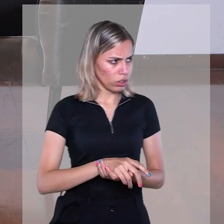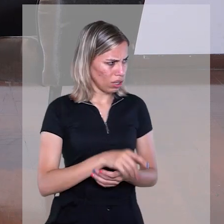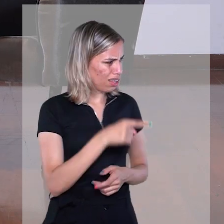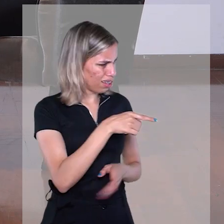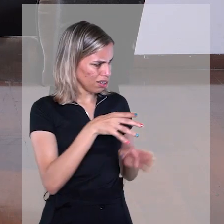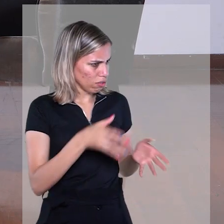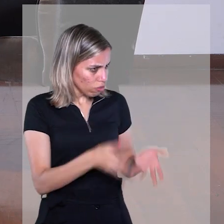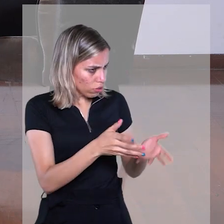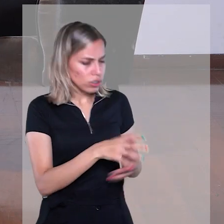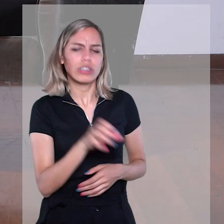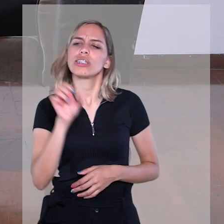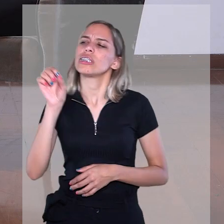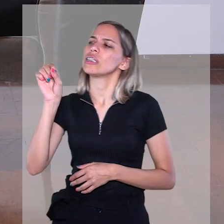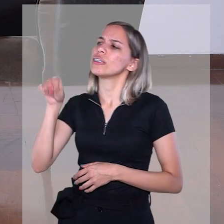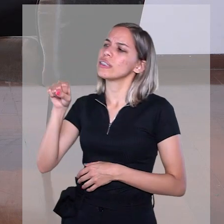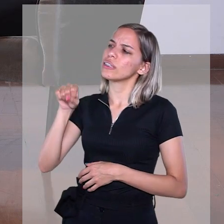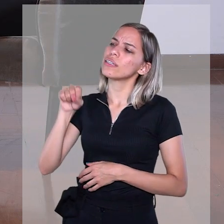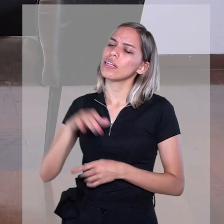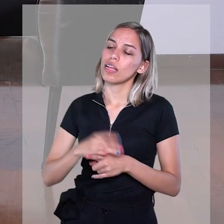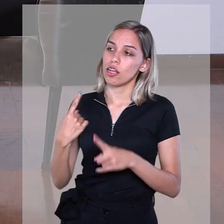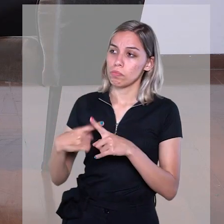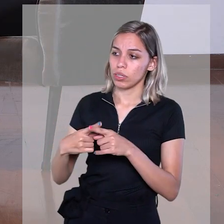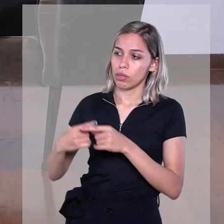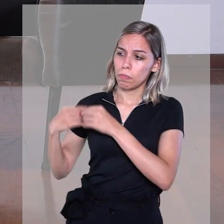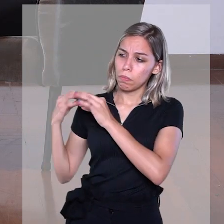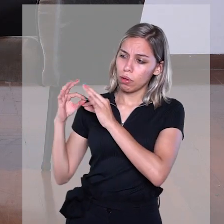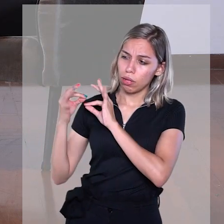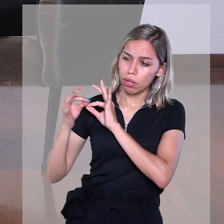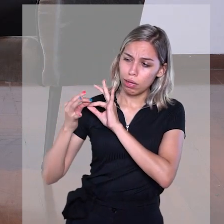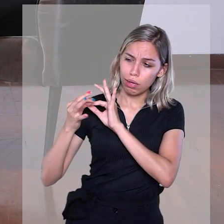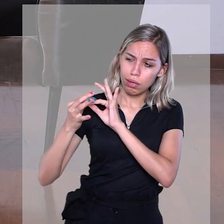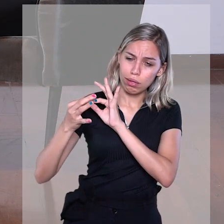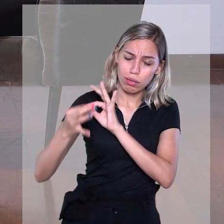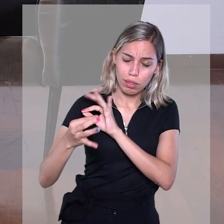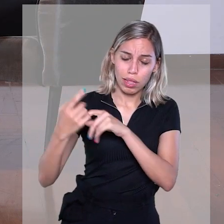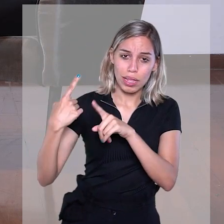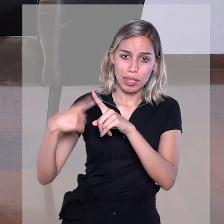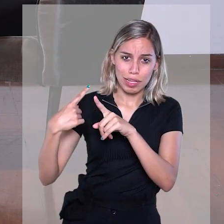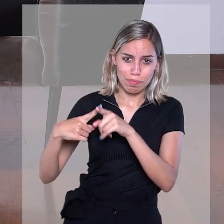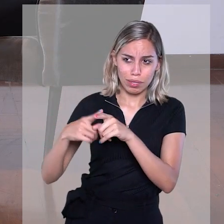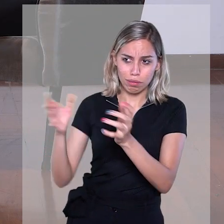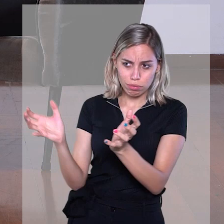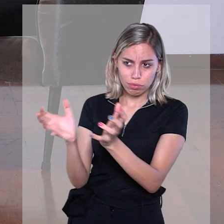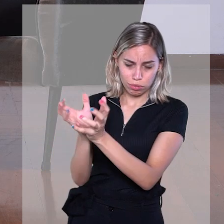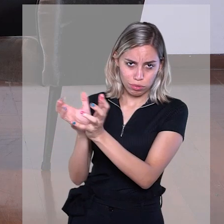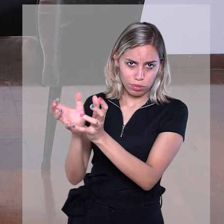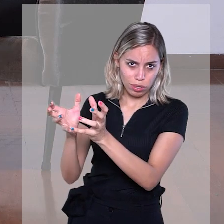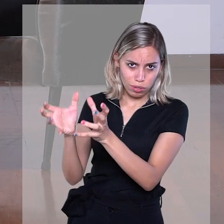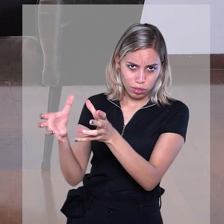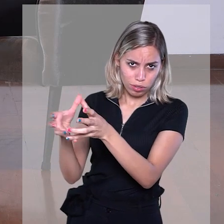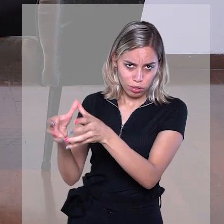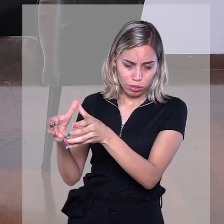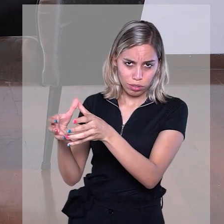pergunta, porque foi um processo longo que a Comissão de Notório Saber da UFMG ela foi